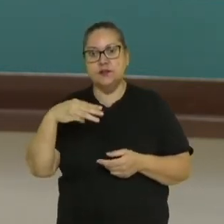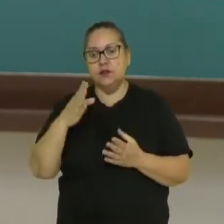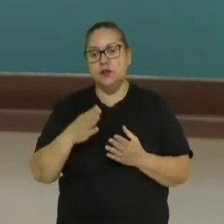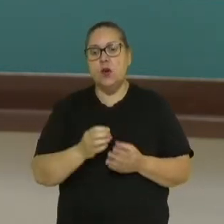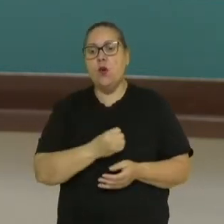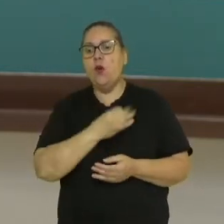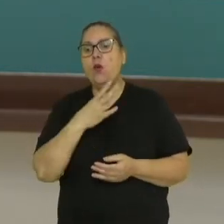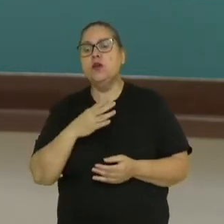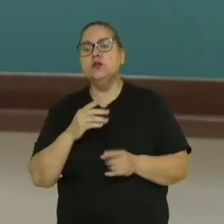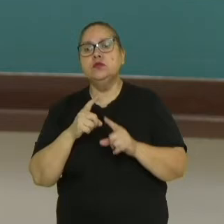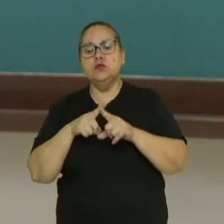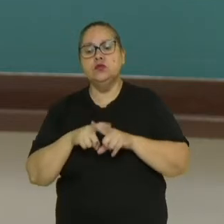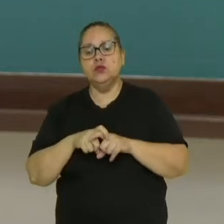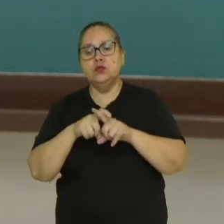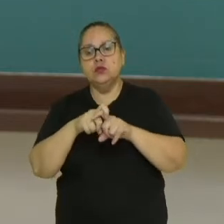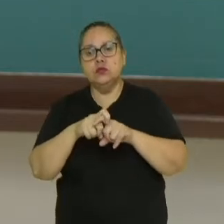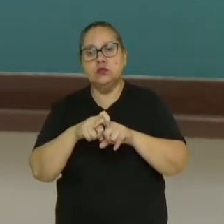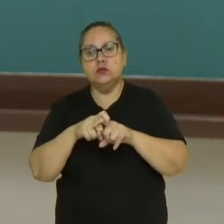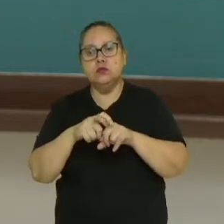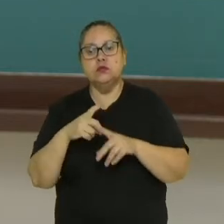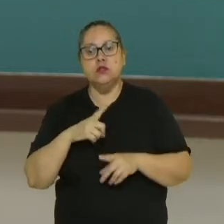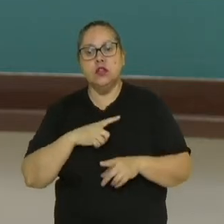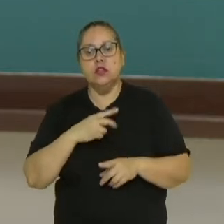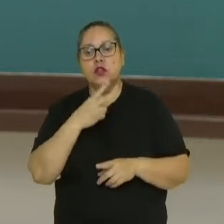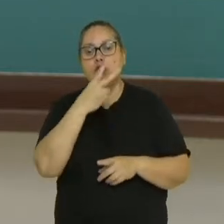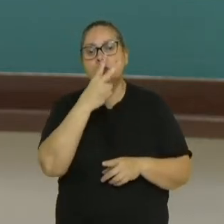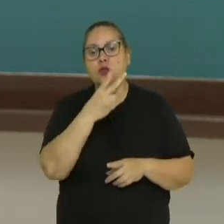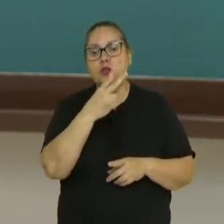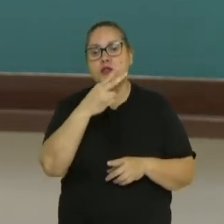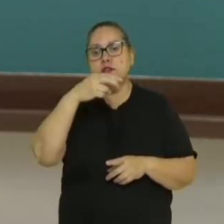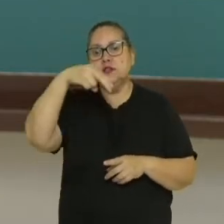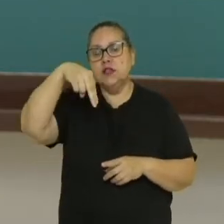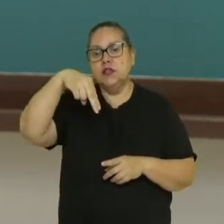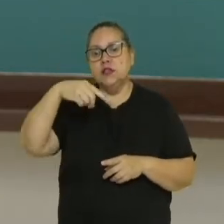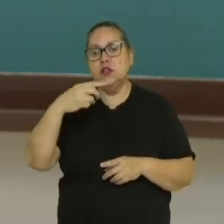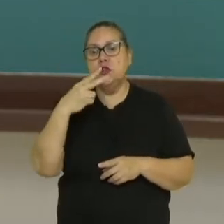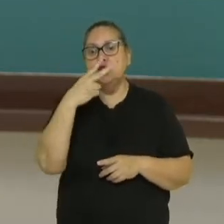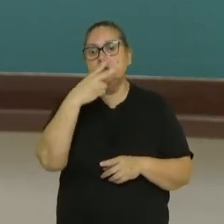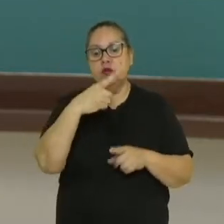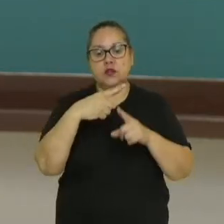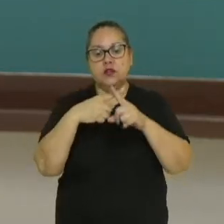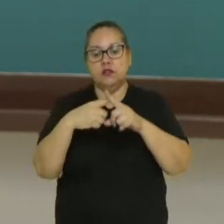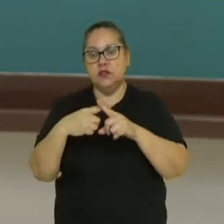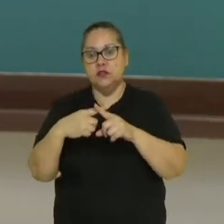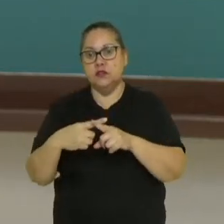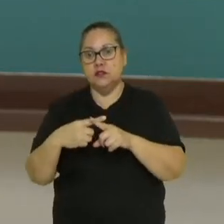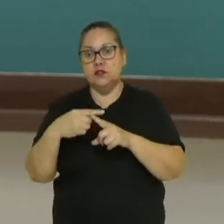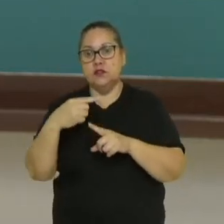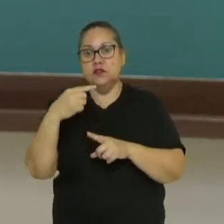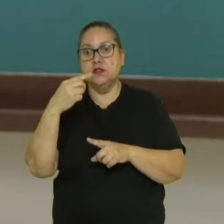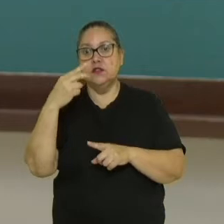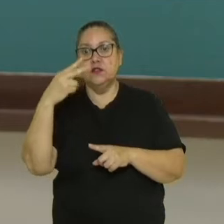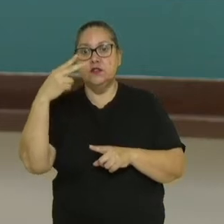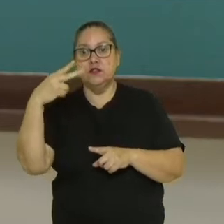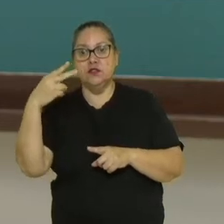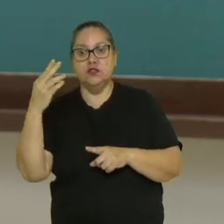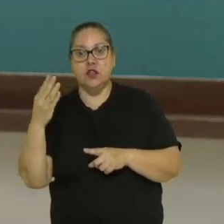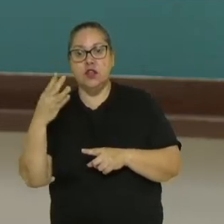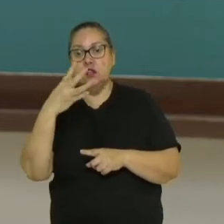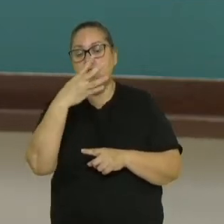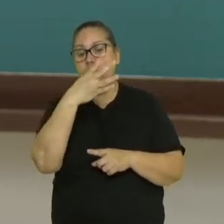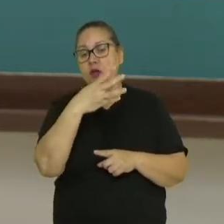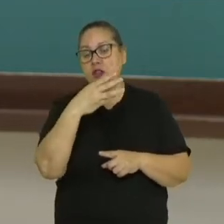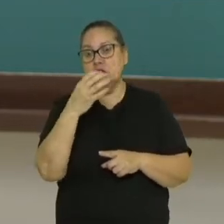quantos cromossomos teria uma célula 2N? 2 vezes N, 2 vezes 23. 46 cromossomos. Então, se eu